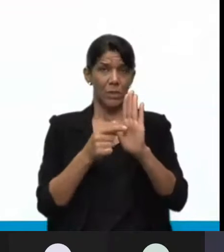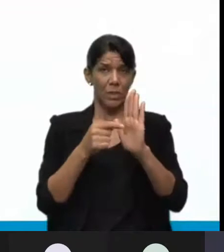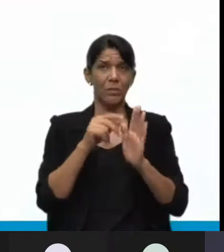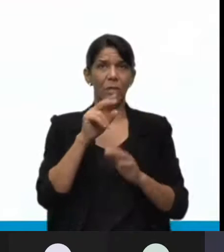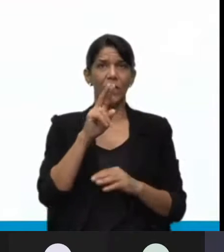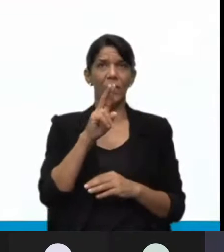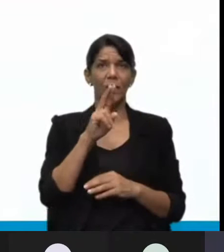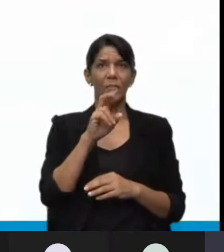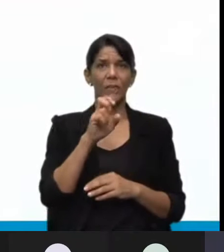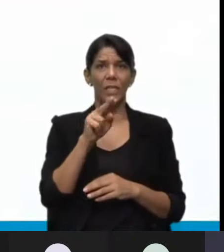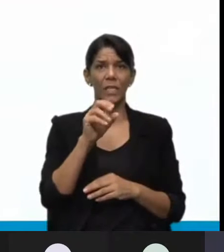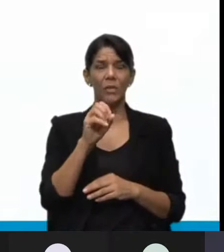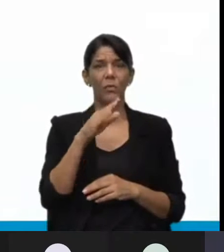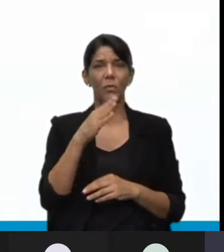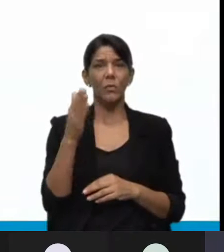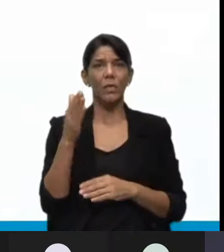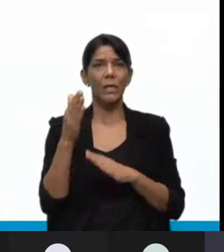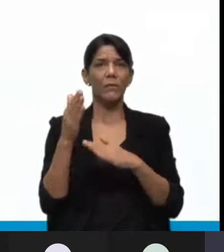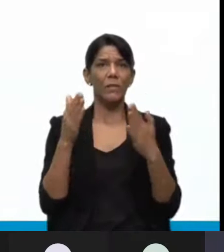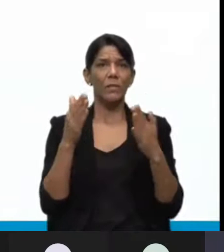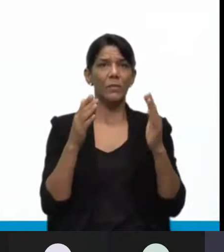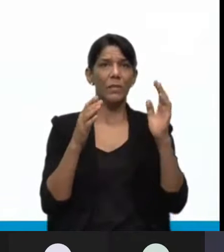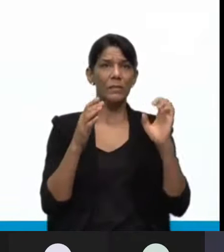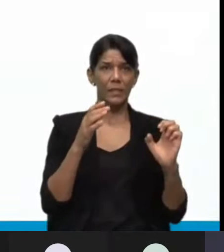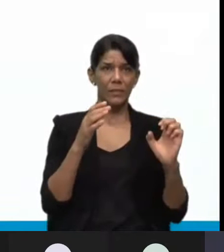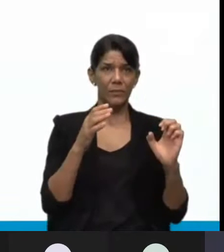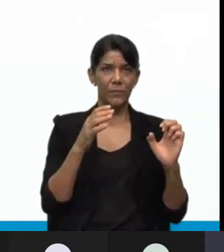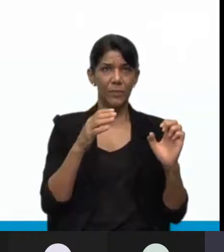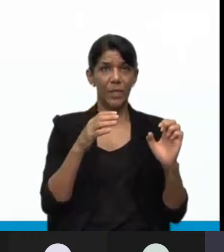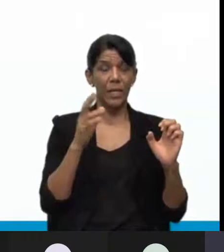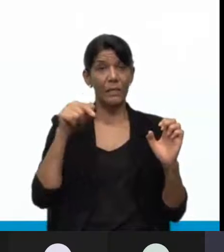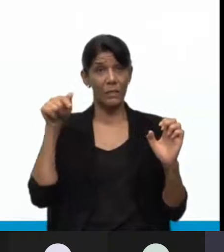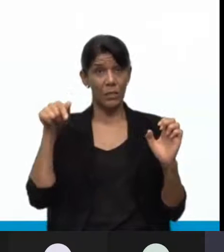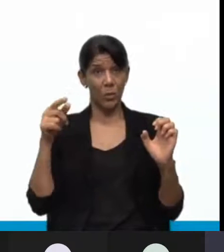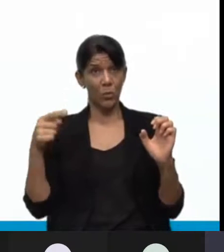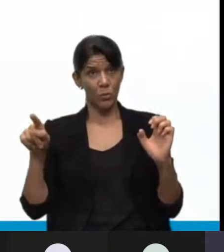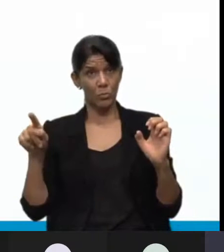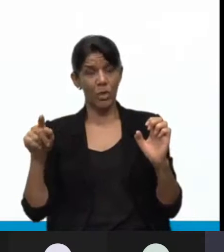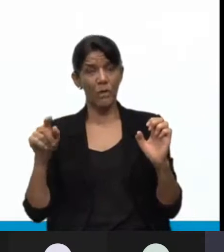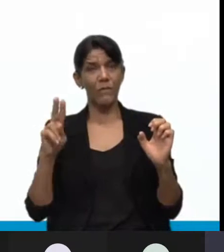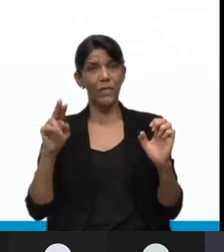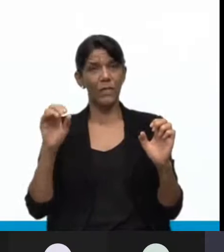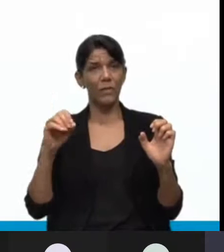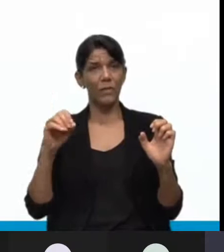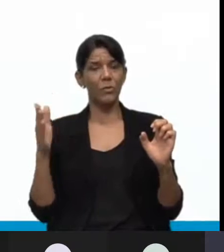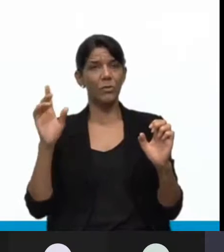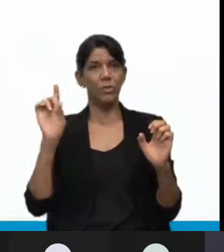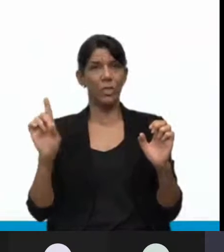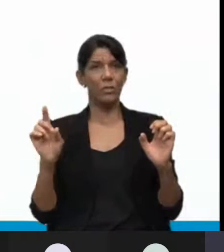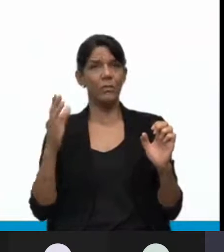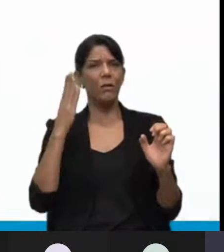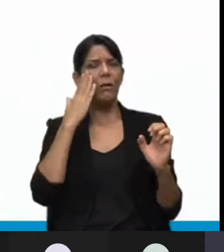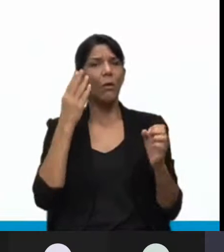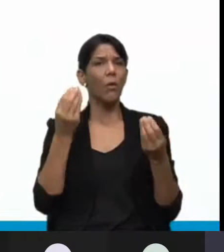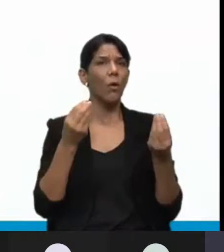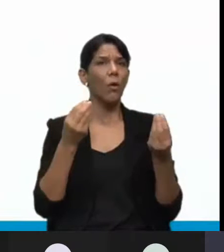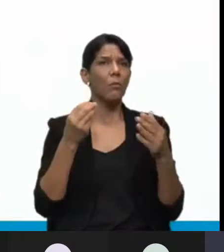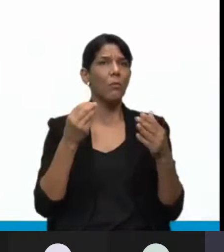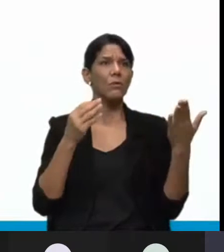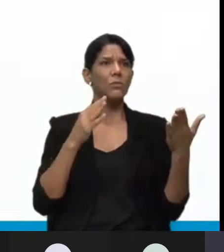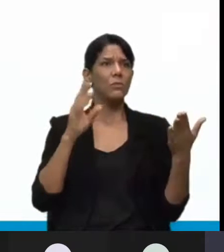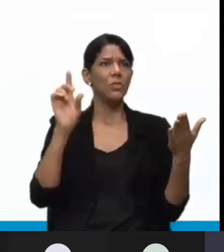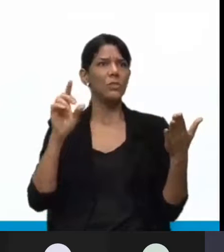esquerdo, este daqui é o ventrículo direito. Como que eu sei que um é o ventrículo direito e o